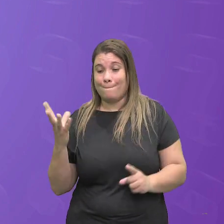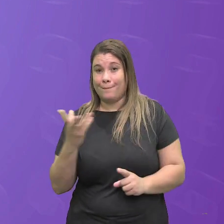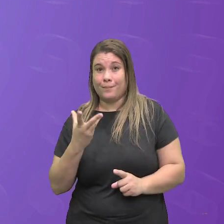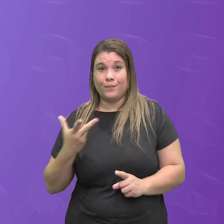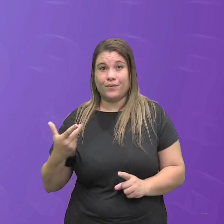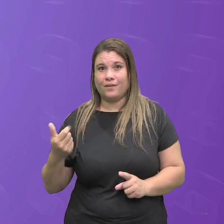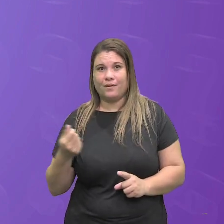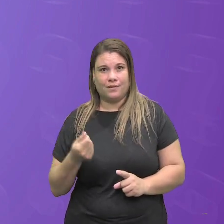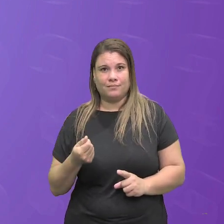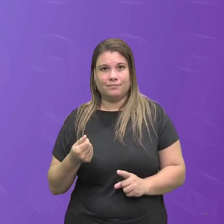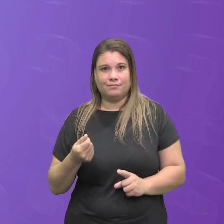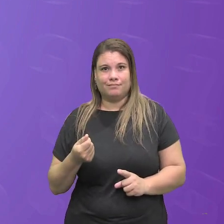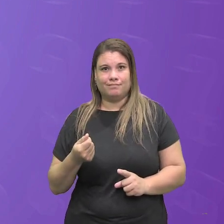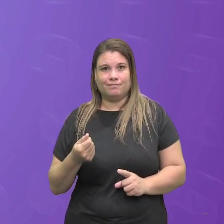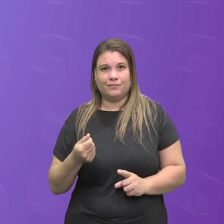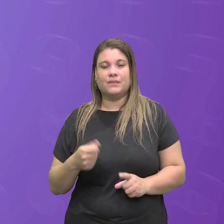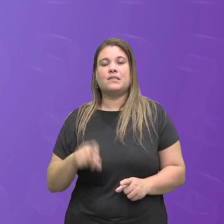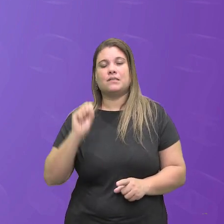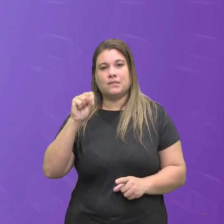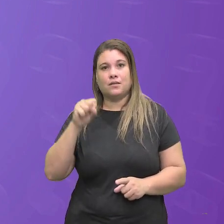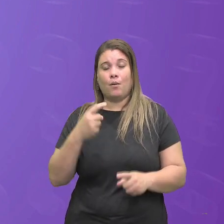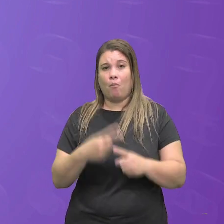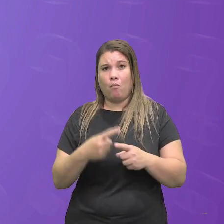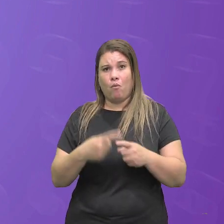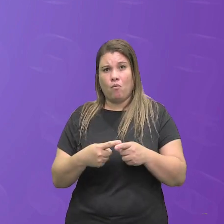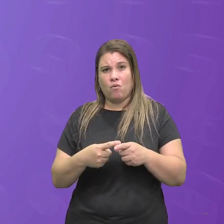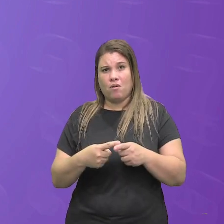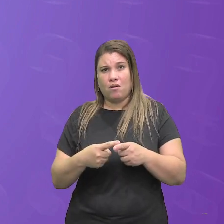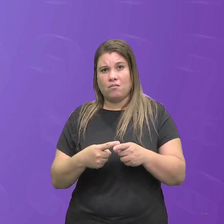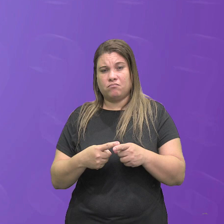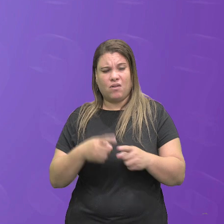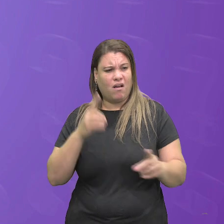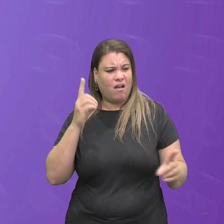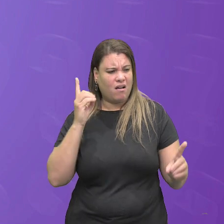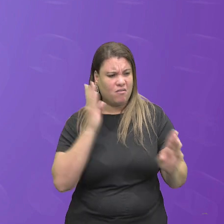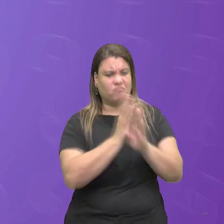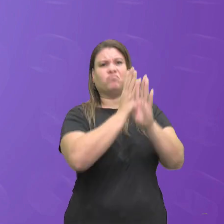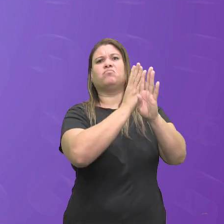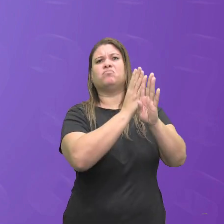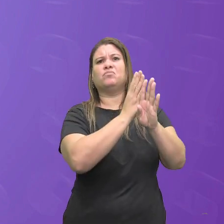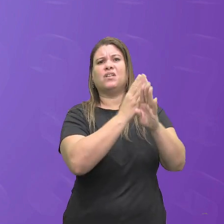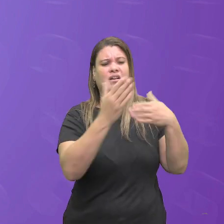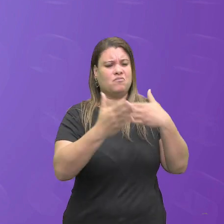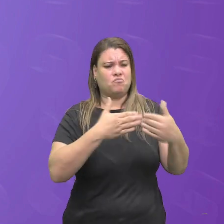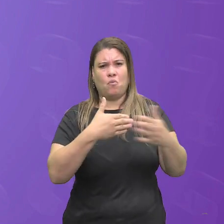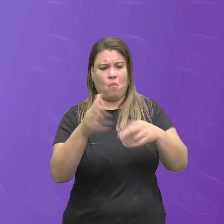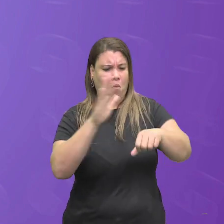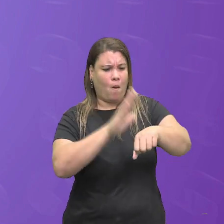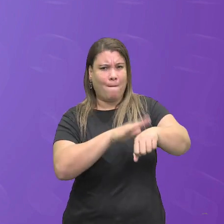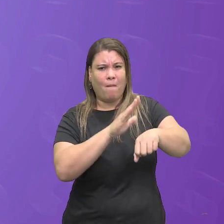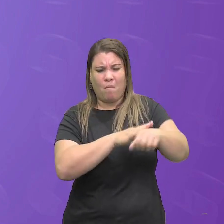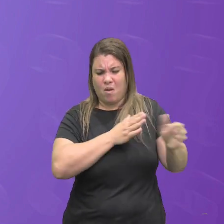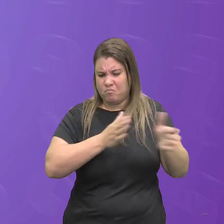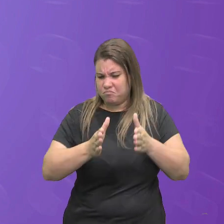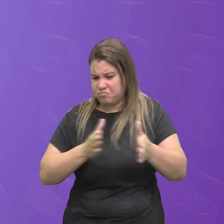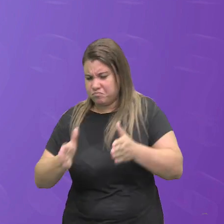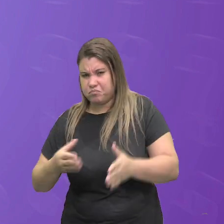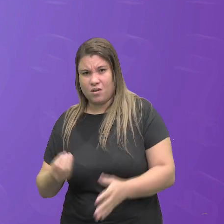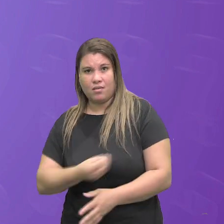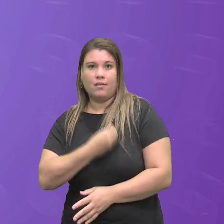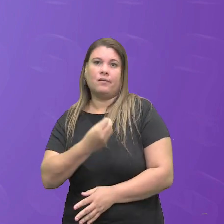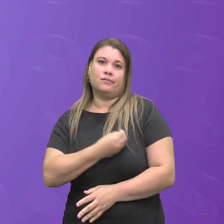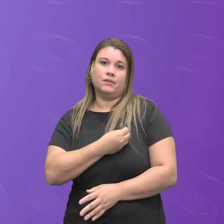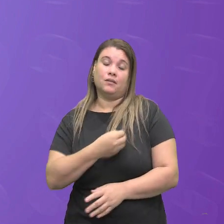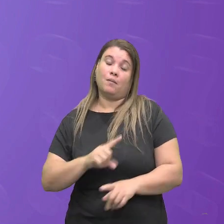sua vida, independente da sua idade ou da sua formação. Mas não se esqueça, a prática leva à